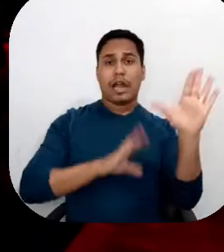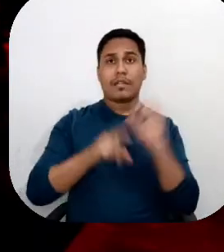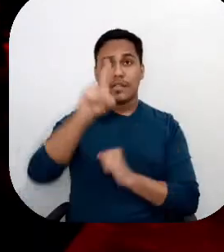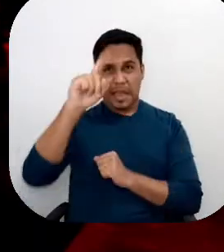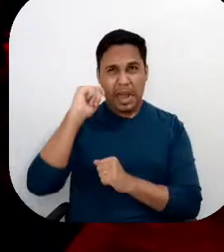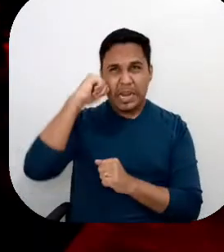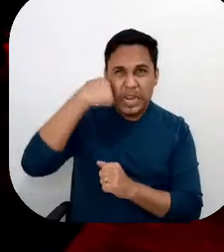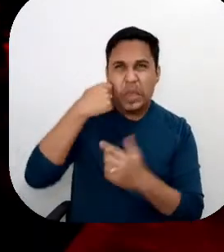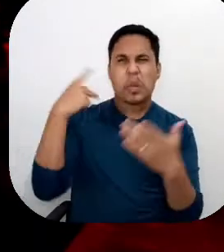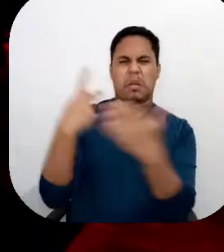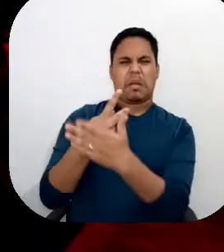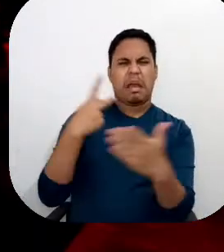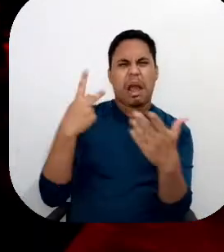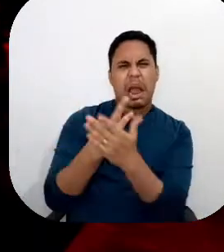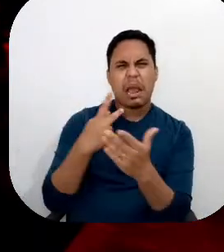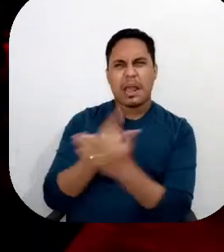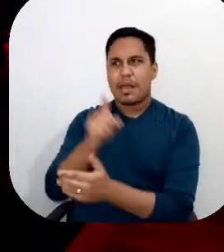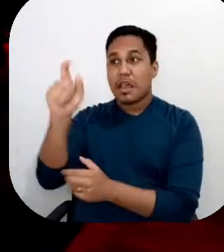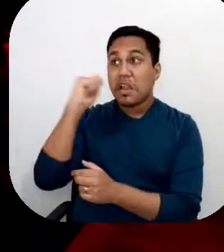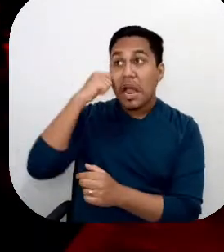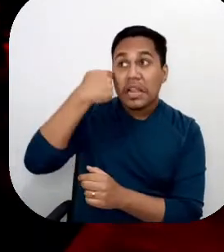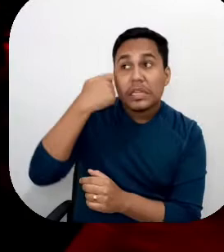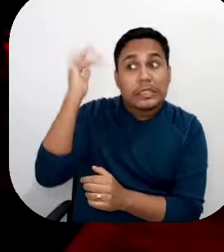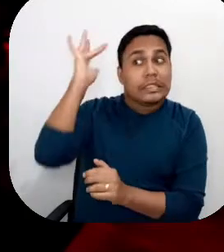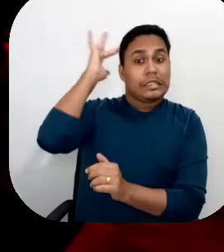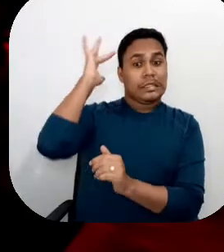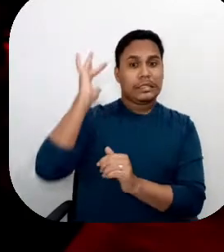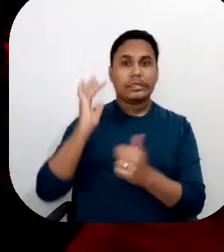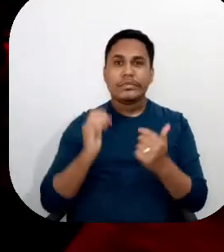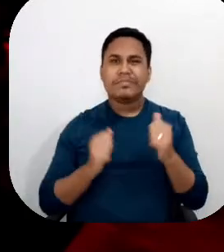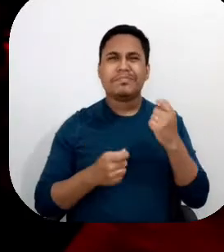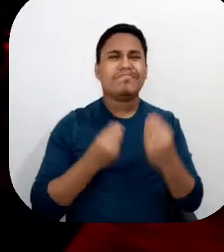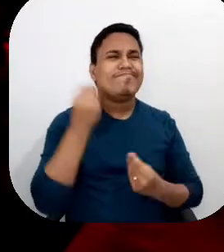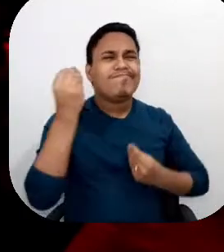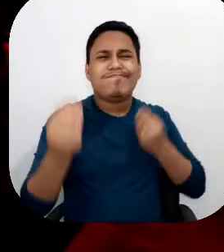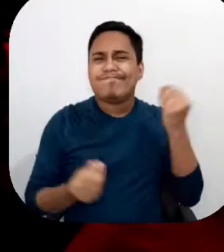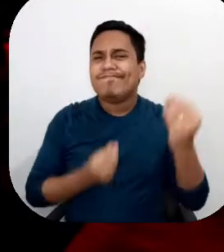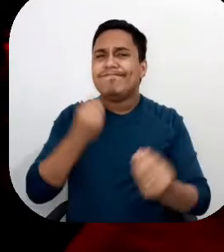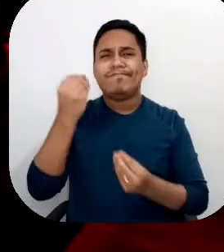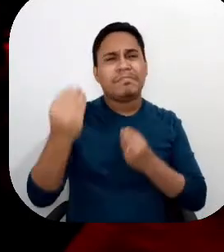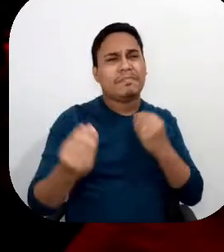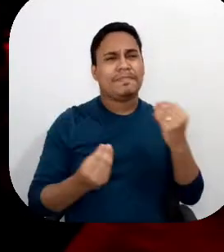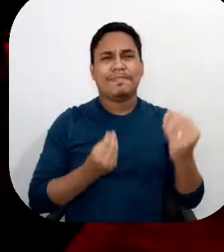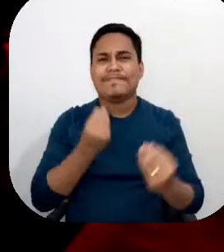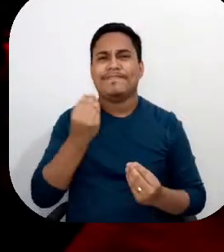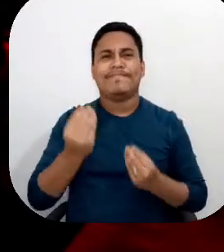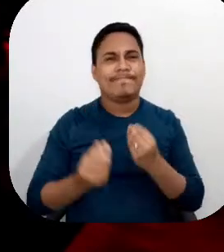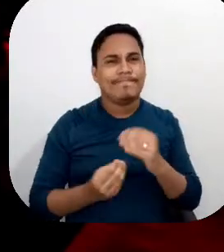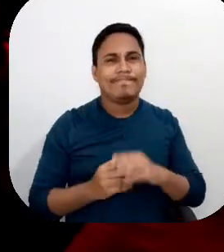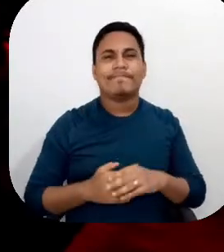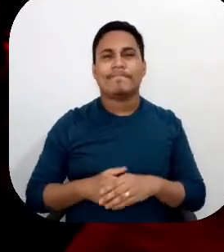Ah, suspeita, suspeita, suspeita.